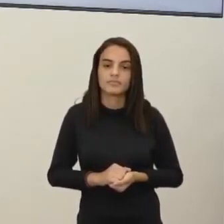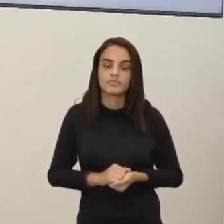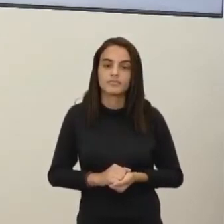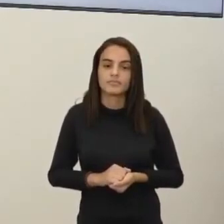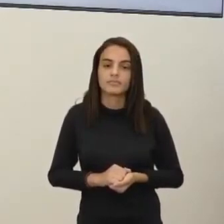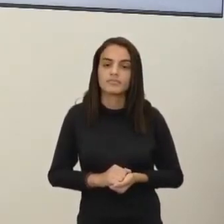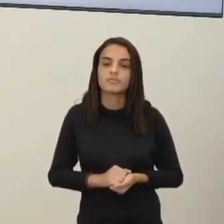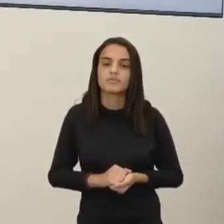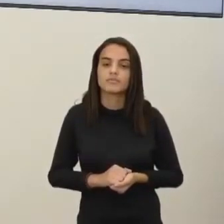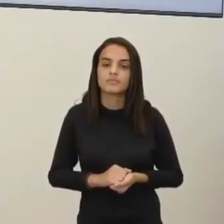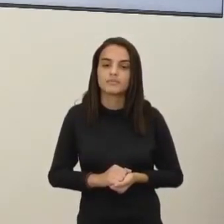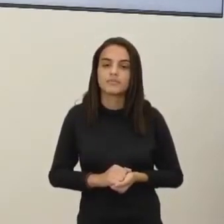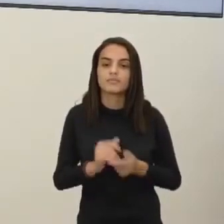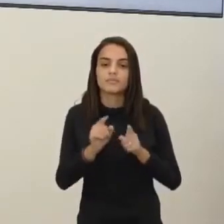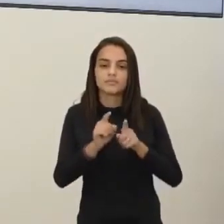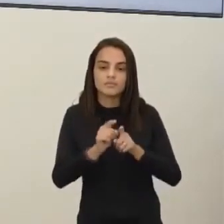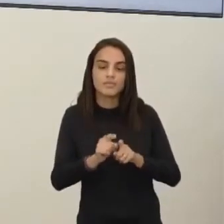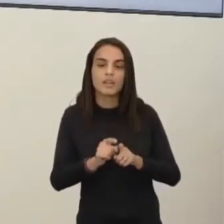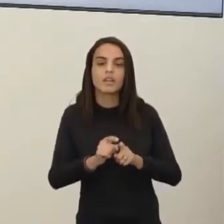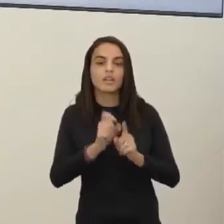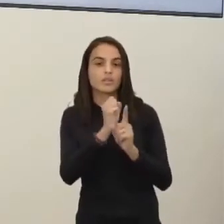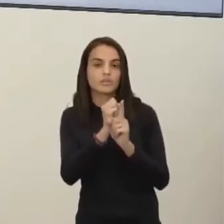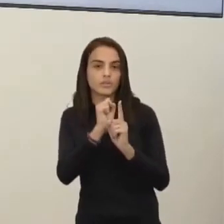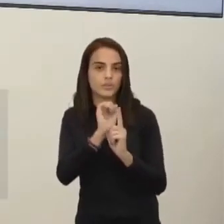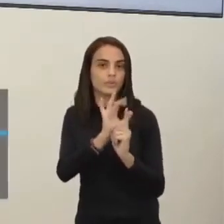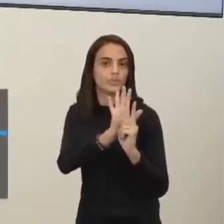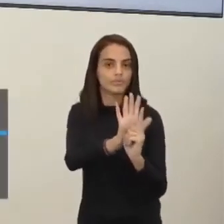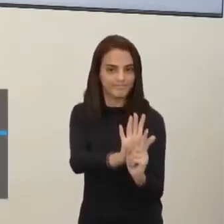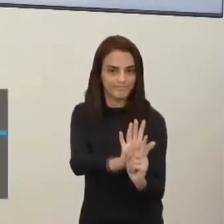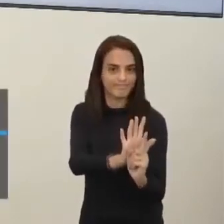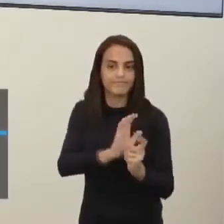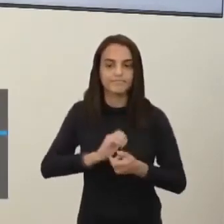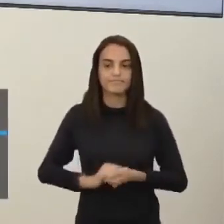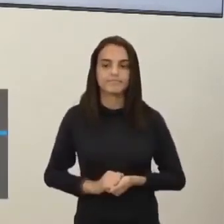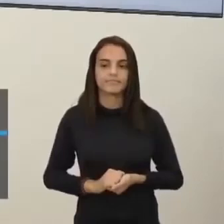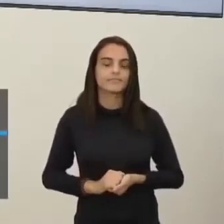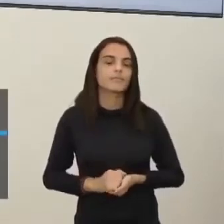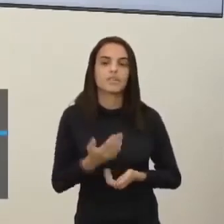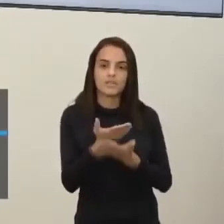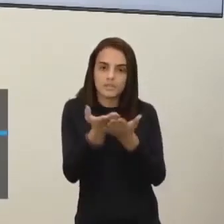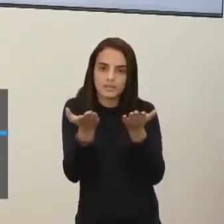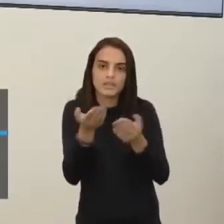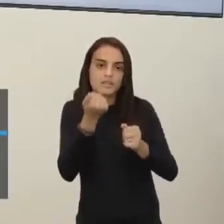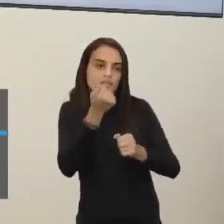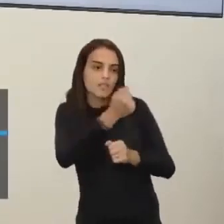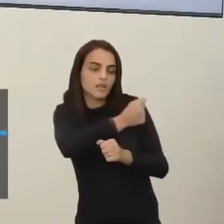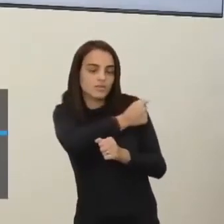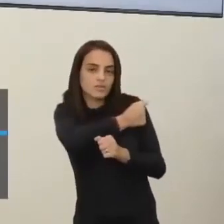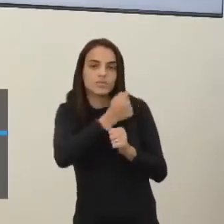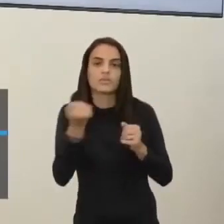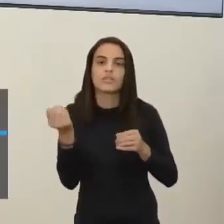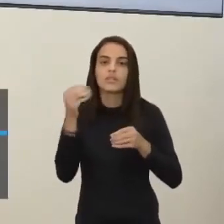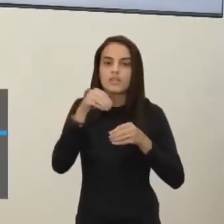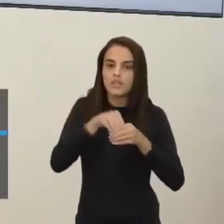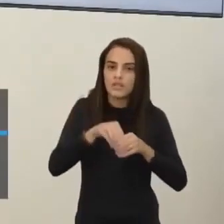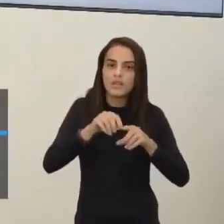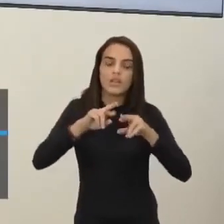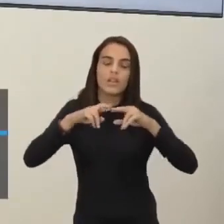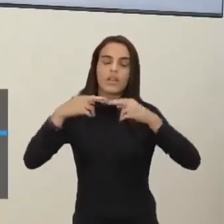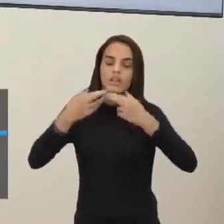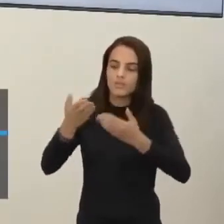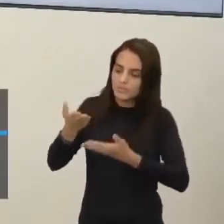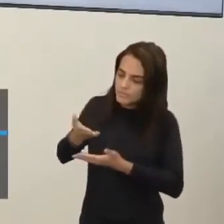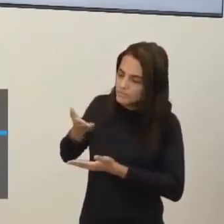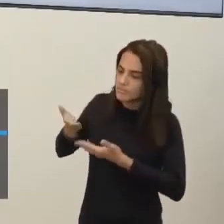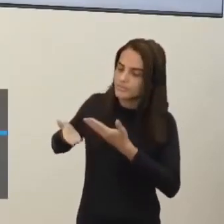E desdobramentos e protagonismo. É claro que vocês, alunos, é que vão fazer parte ativa dessa rede colaborativa,